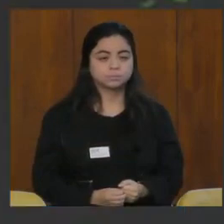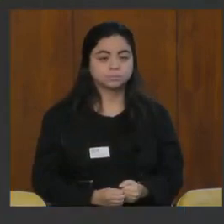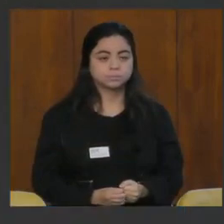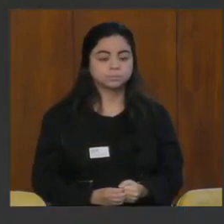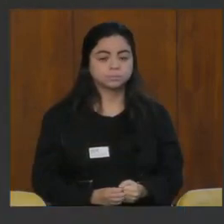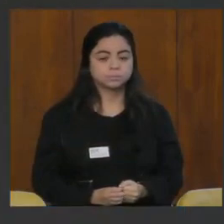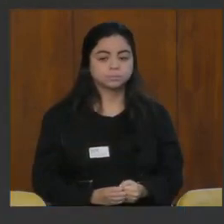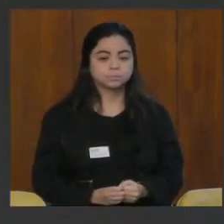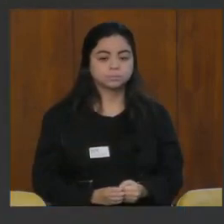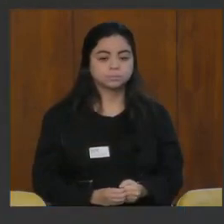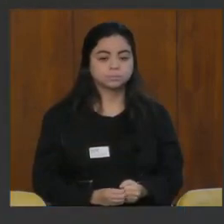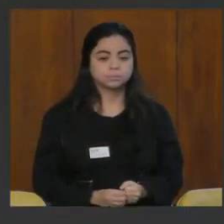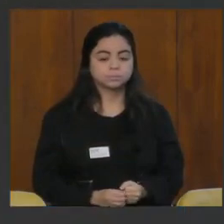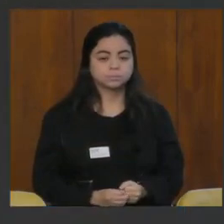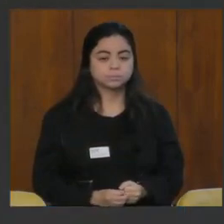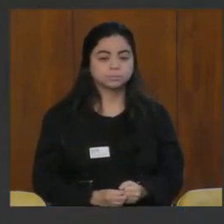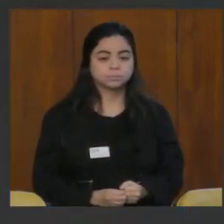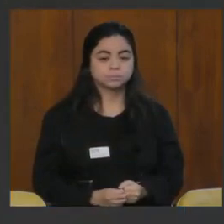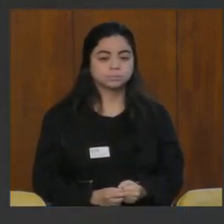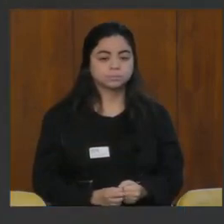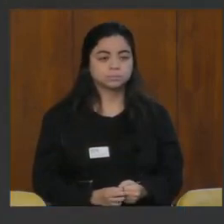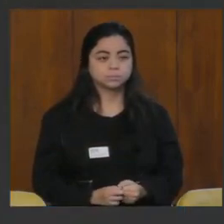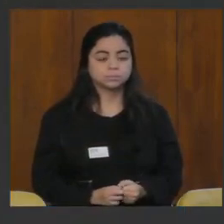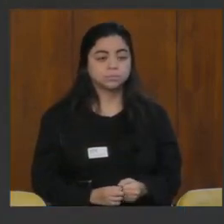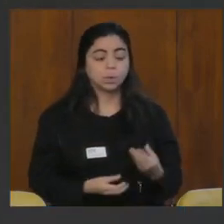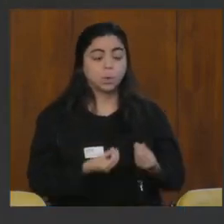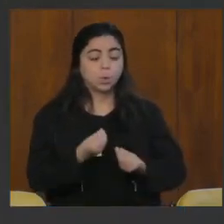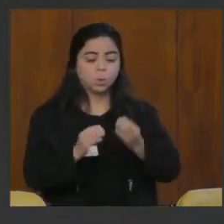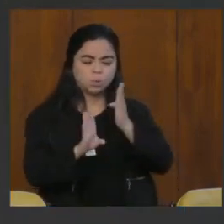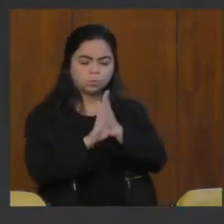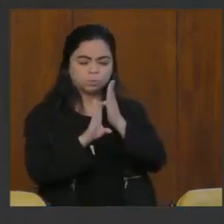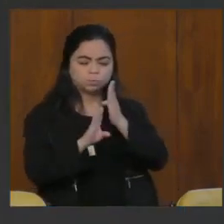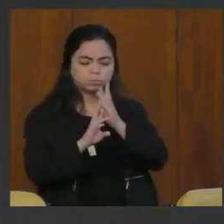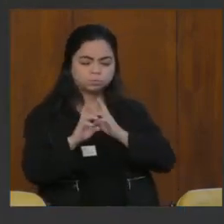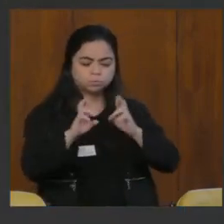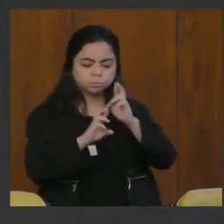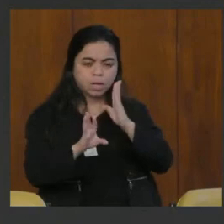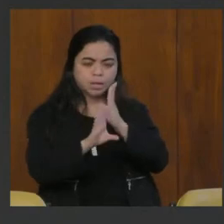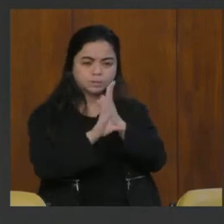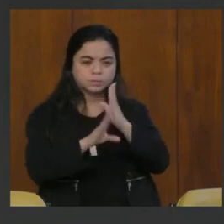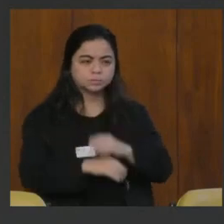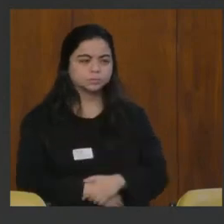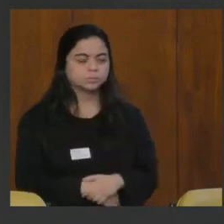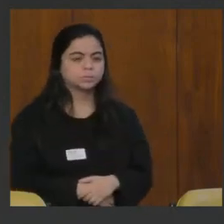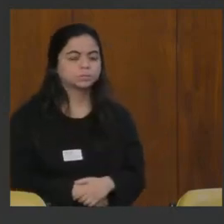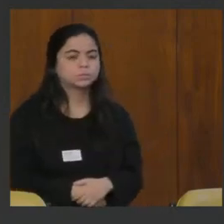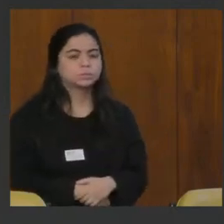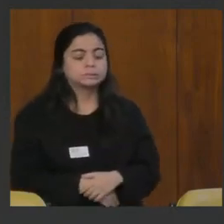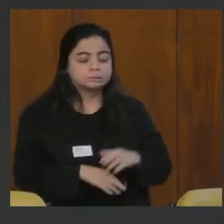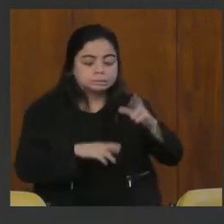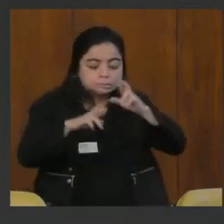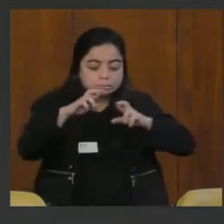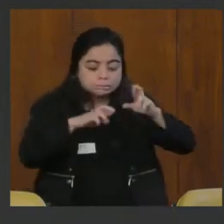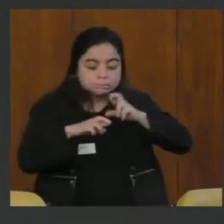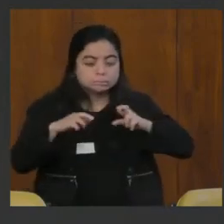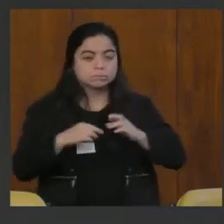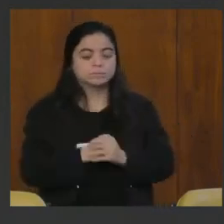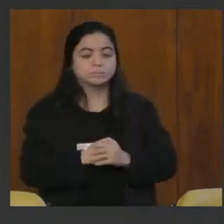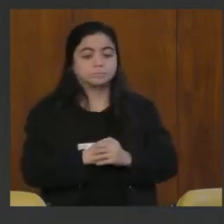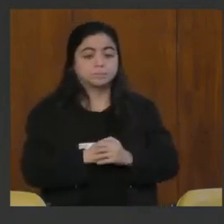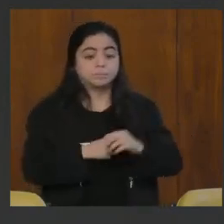ir. Como a gente faz diagnóstico? Né? Examinando a criança, examino do cabeça aos pés